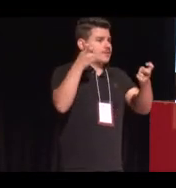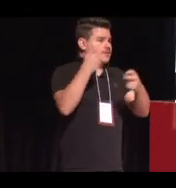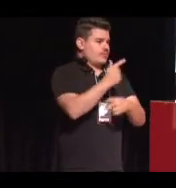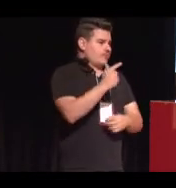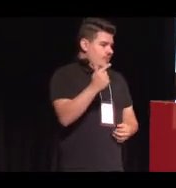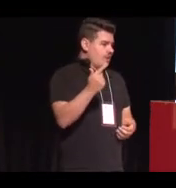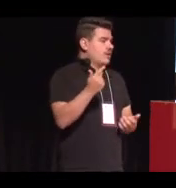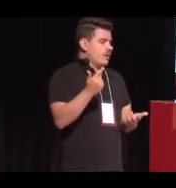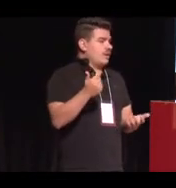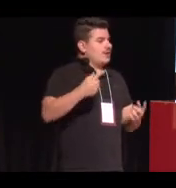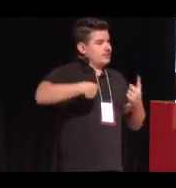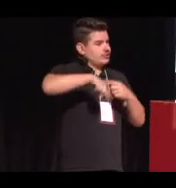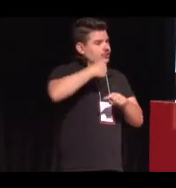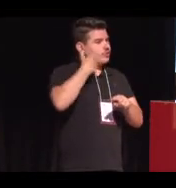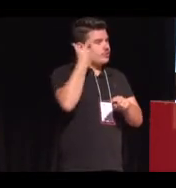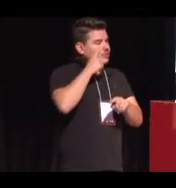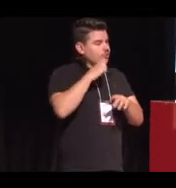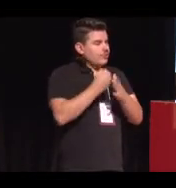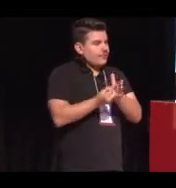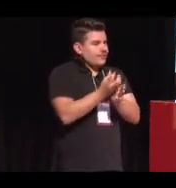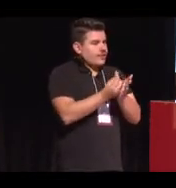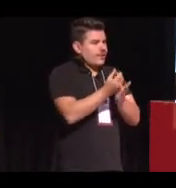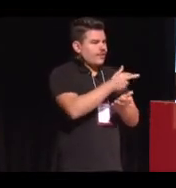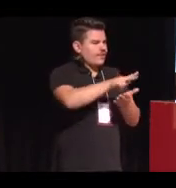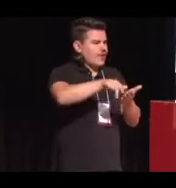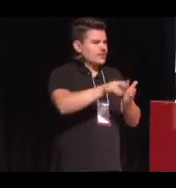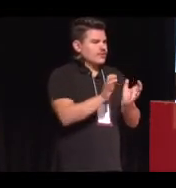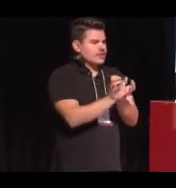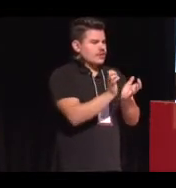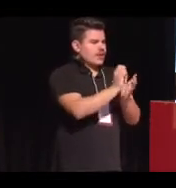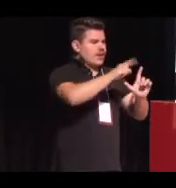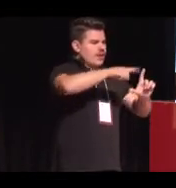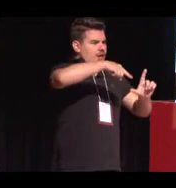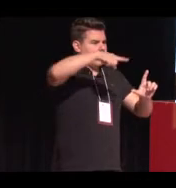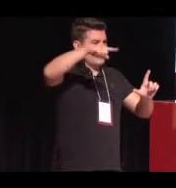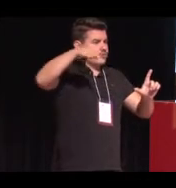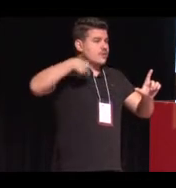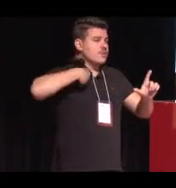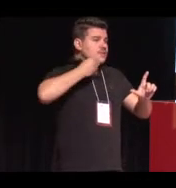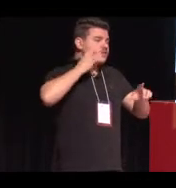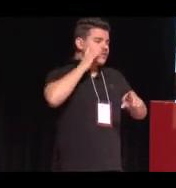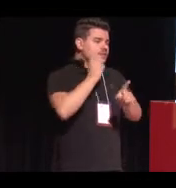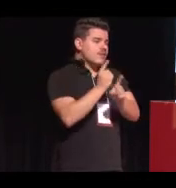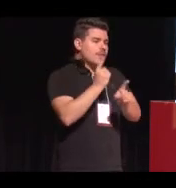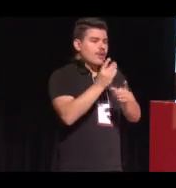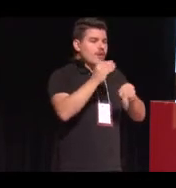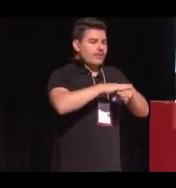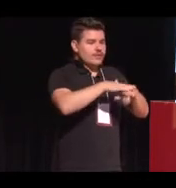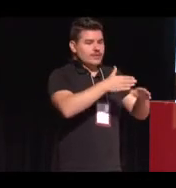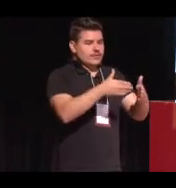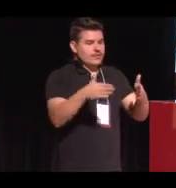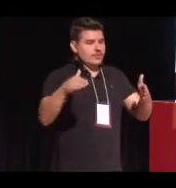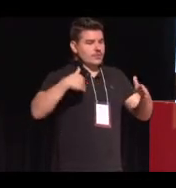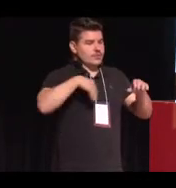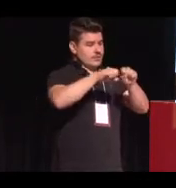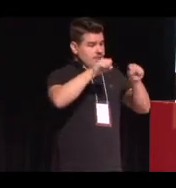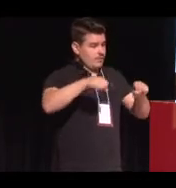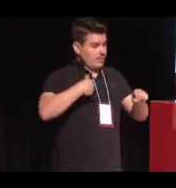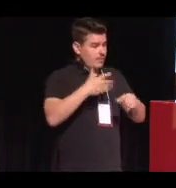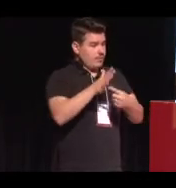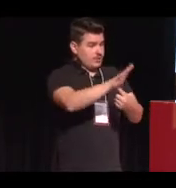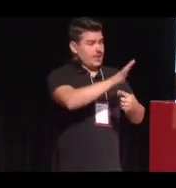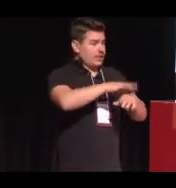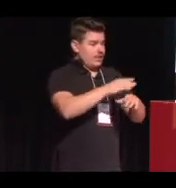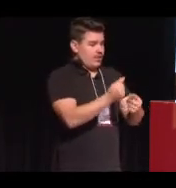Então, a gente gerou vários gráficos, o Grafana, usamos Splunk, para a gente pegar dados de produção mesmo, para mostrar que a gente não estava agregando